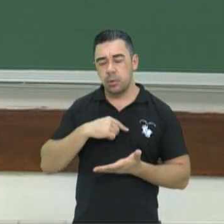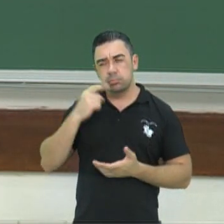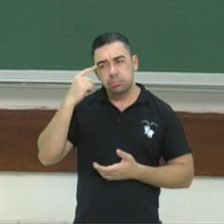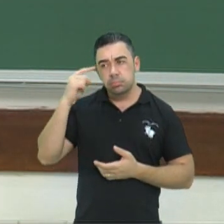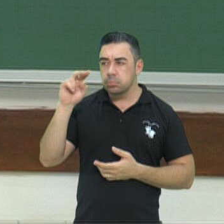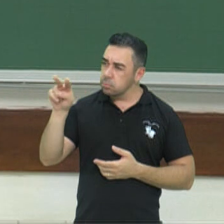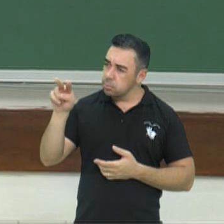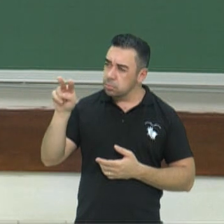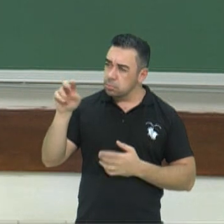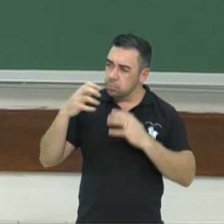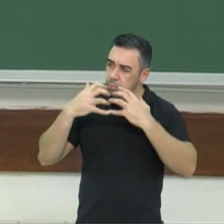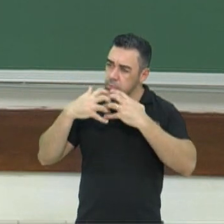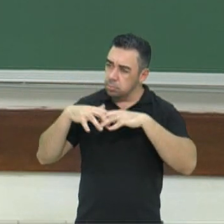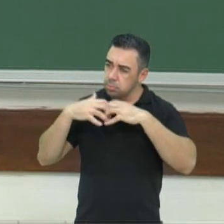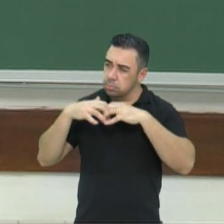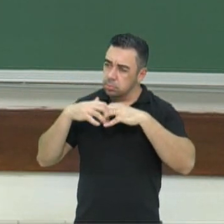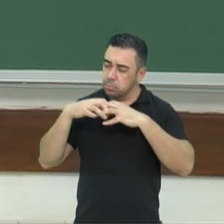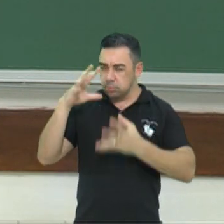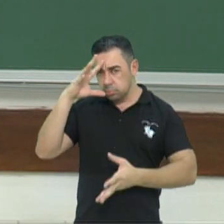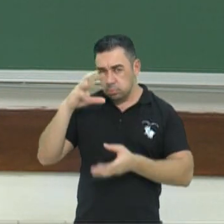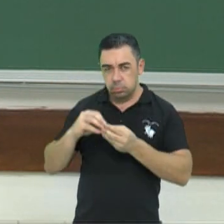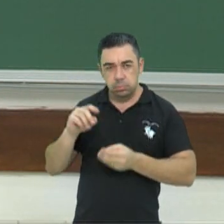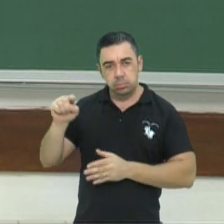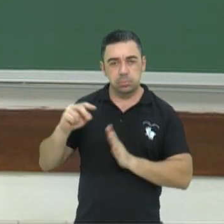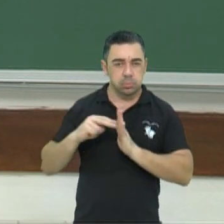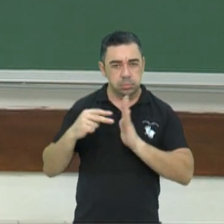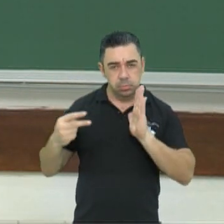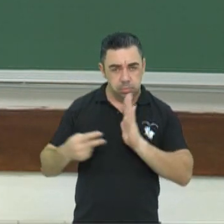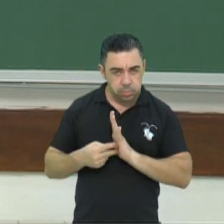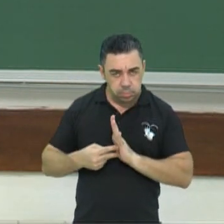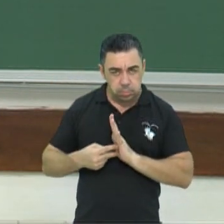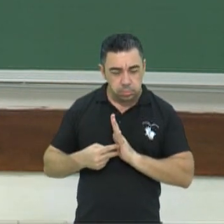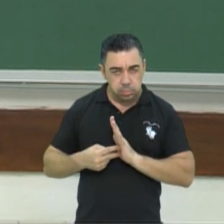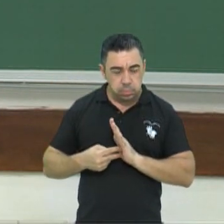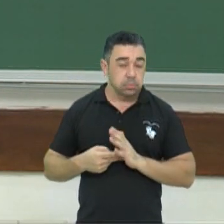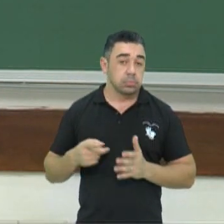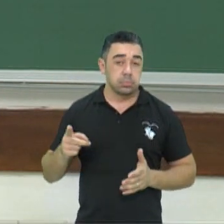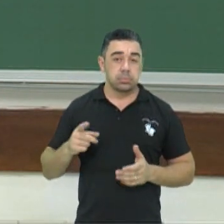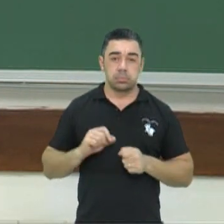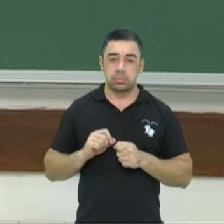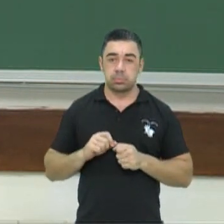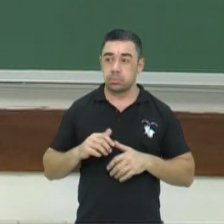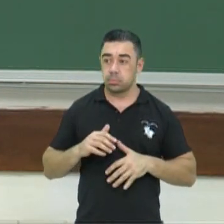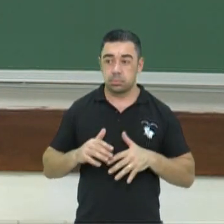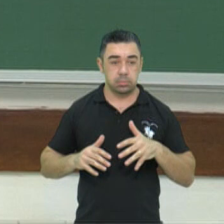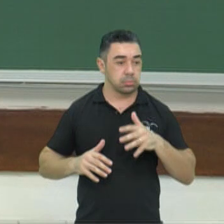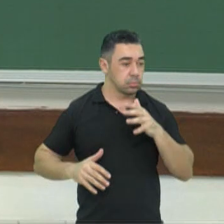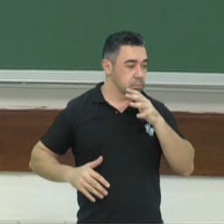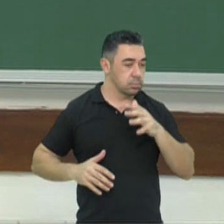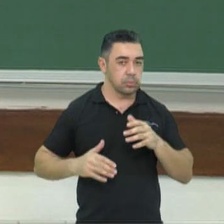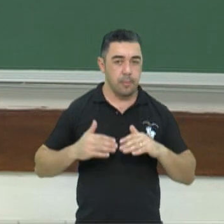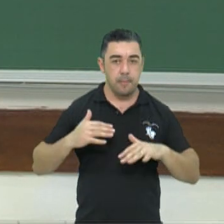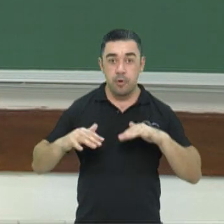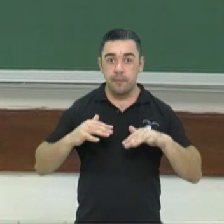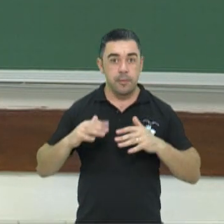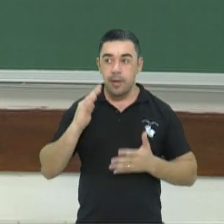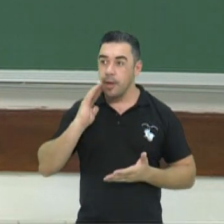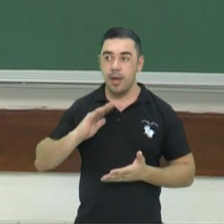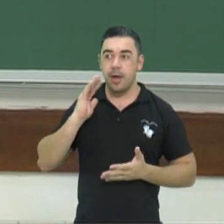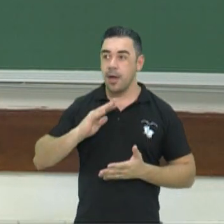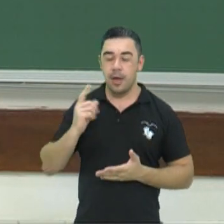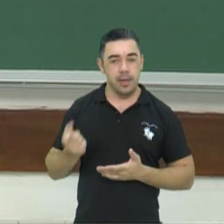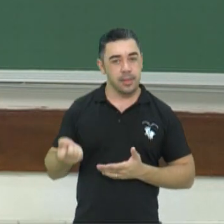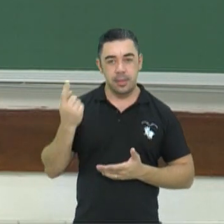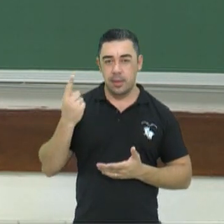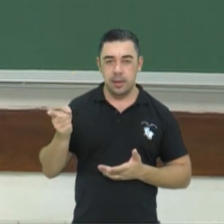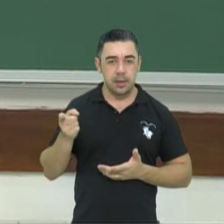ou querer entender o que ela representa, né? E quando ela se mexe, então, parece que é algo muito mais legal, muito mais